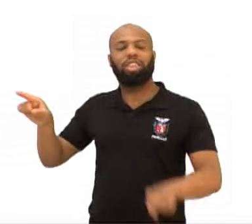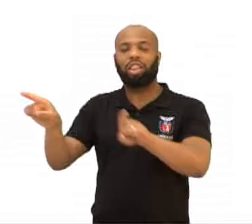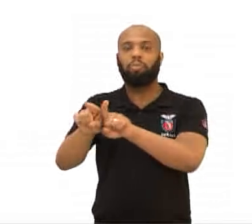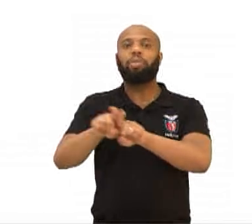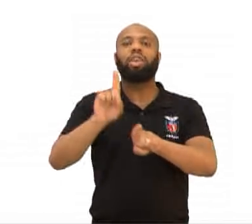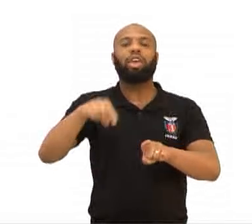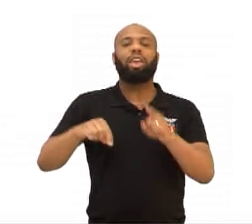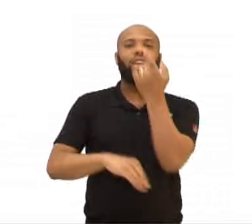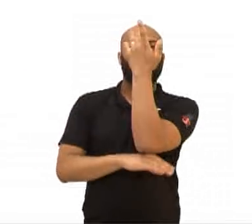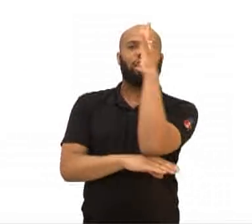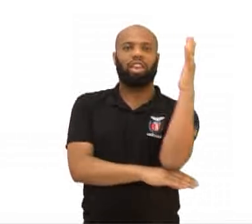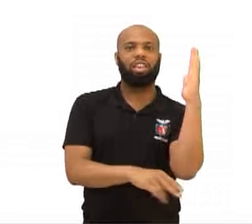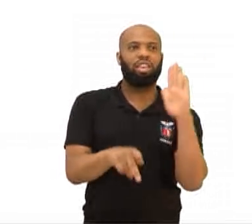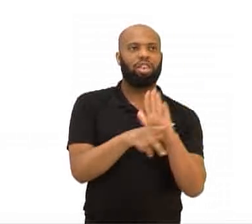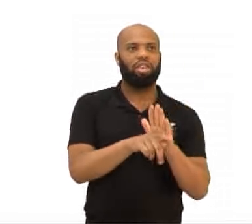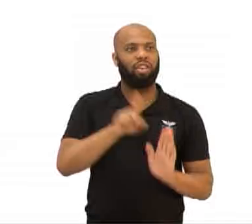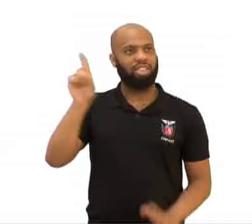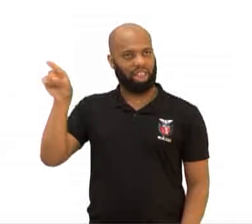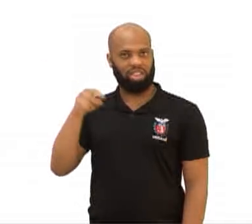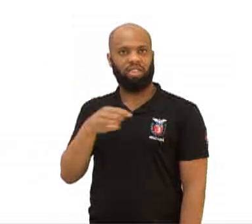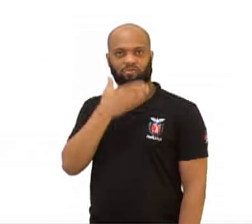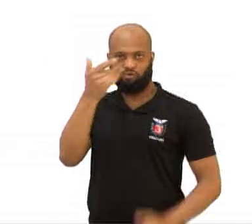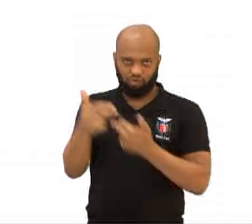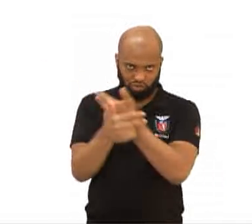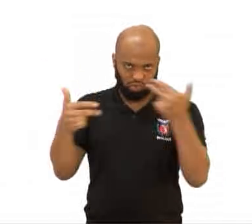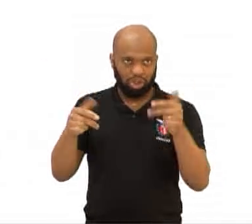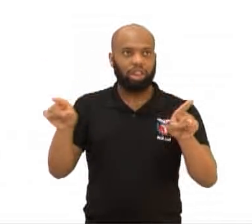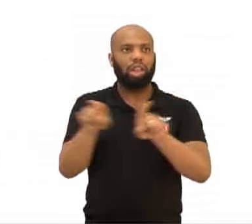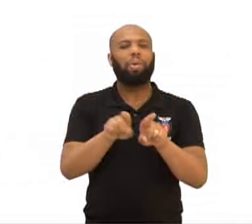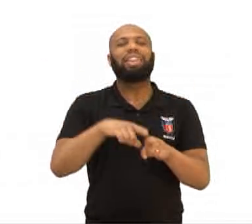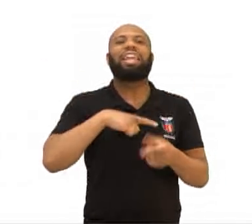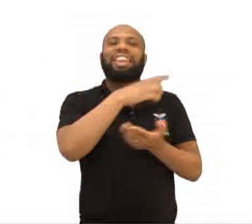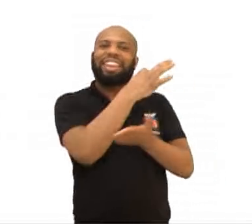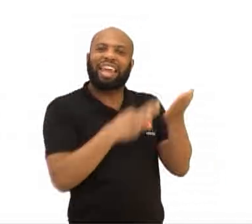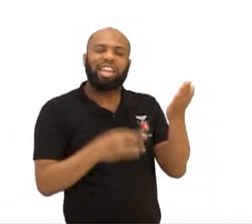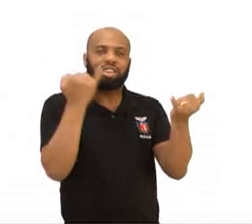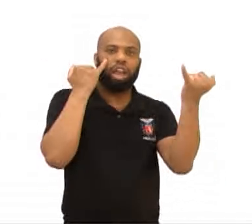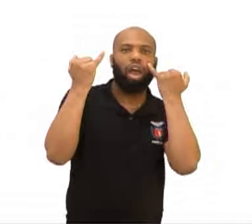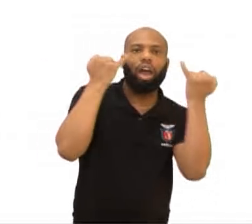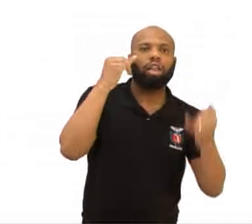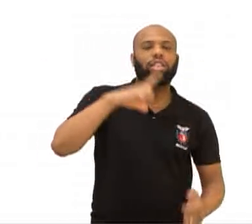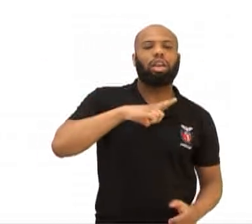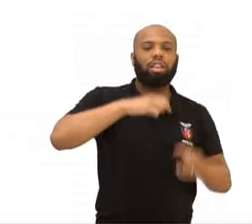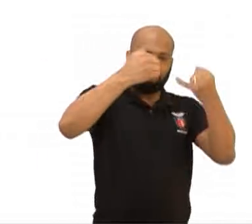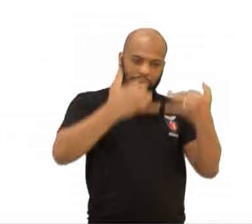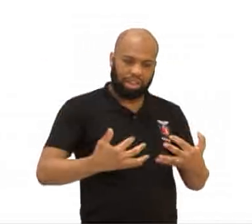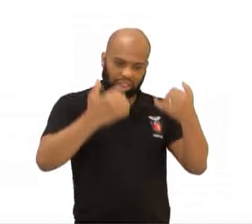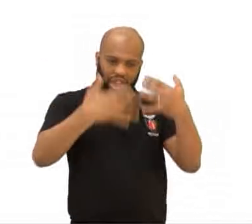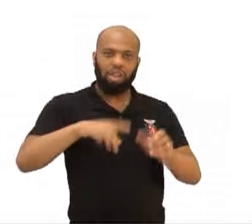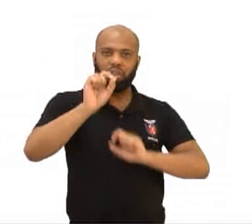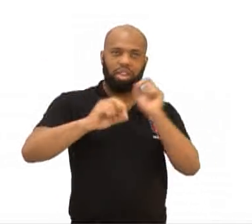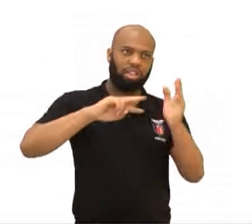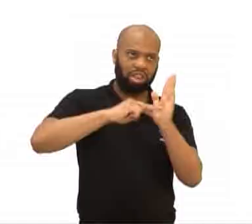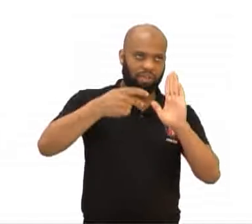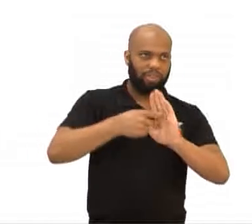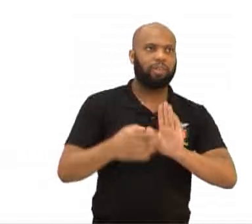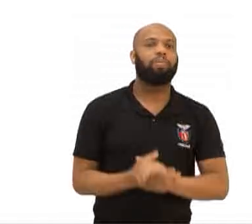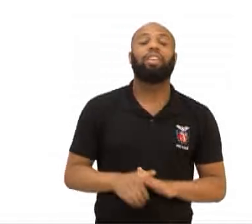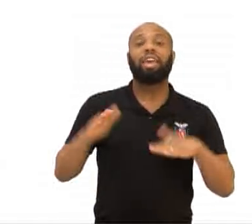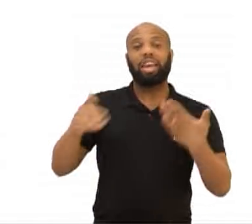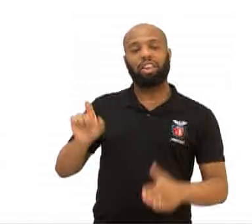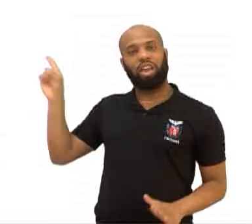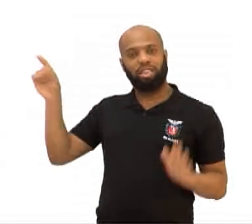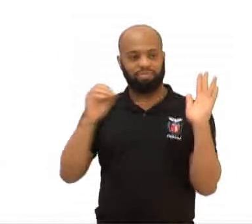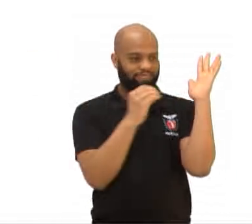mas também aqui um texto informacional, informativo, né, explicando o que significa, do que se trata. Então,